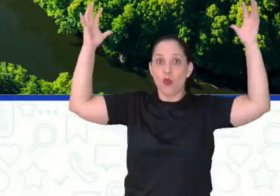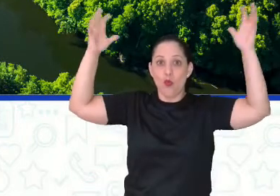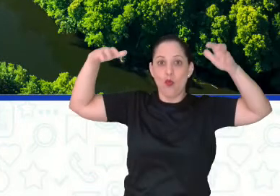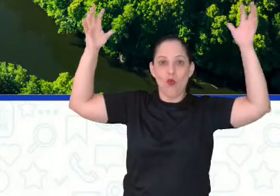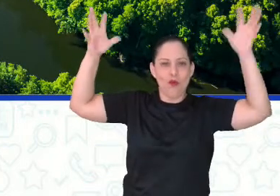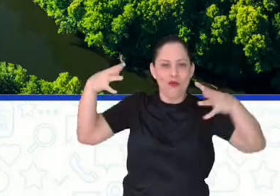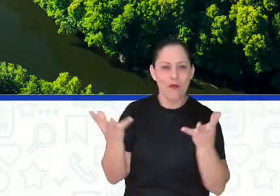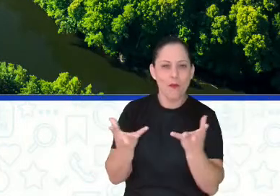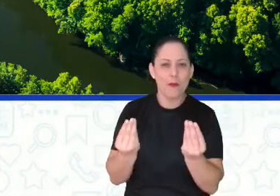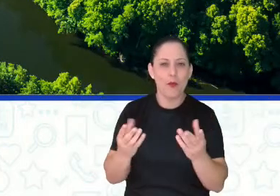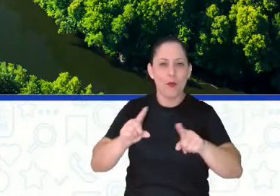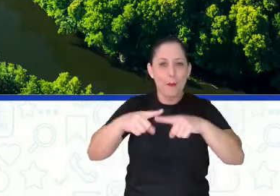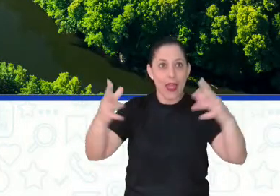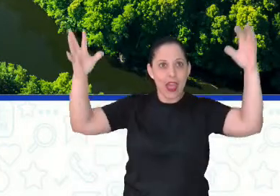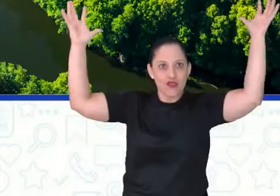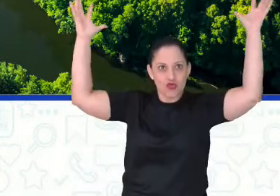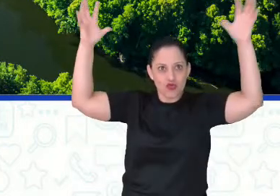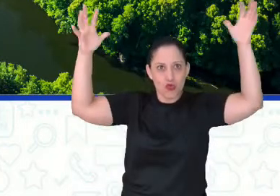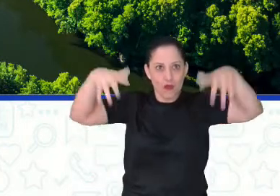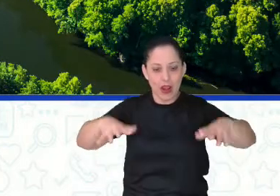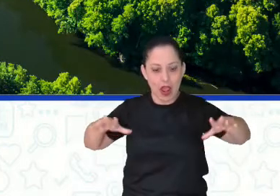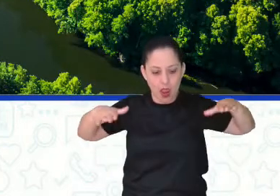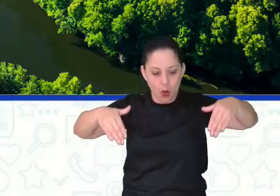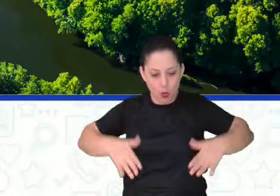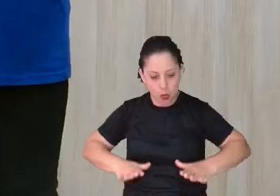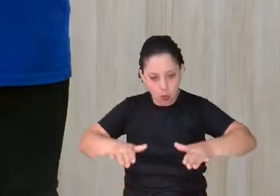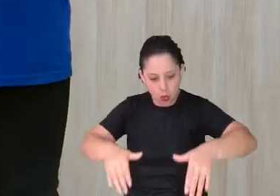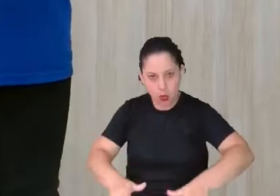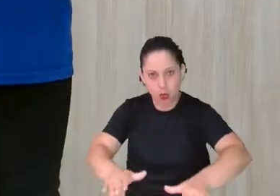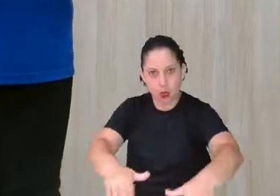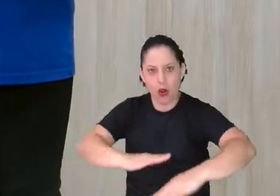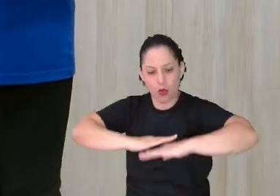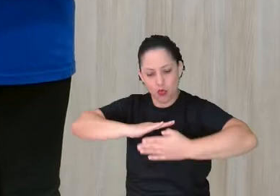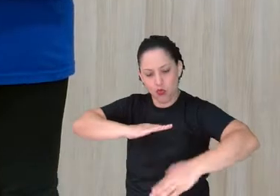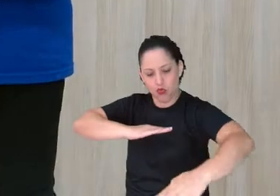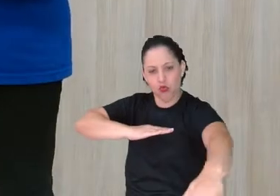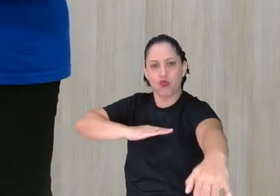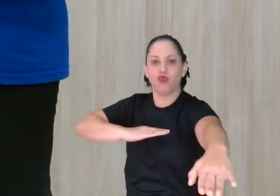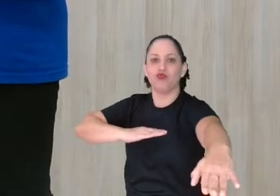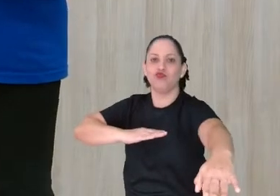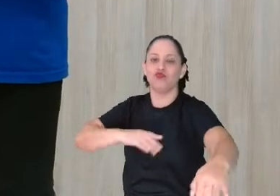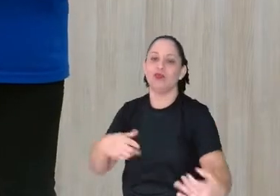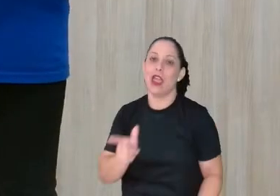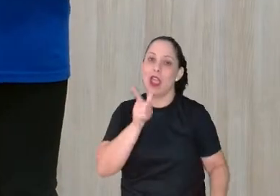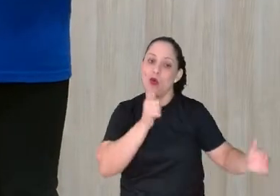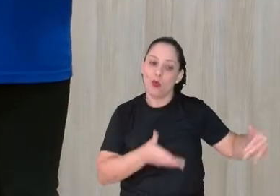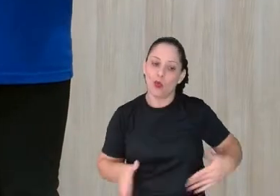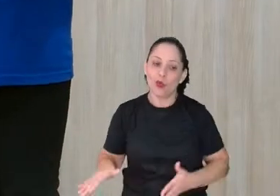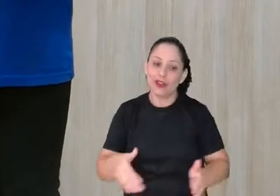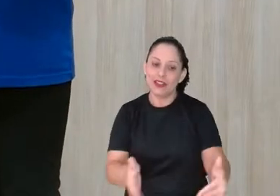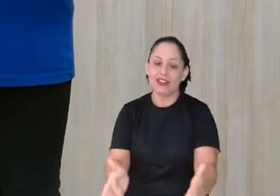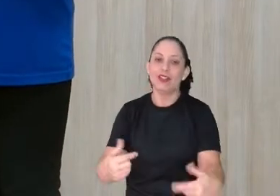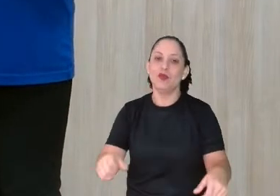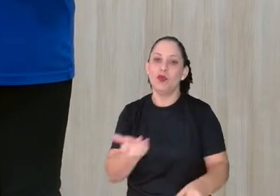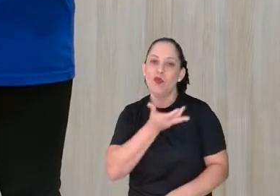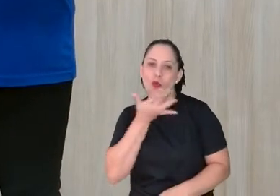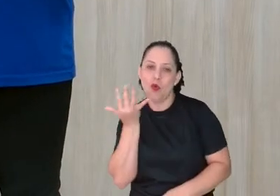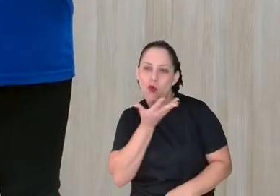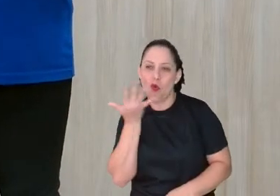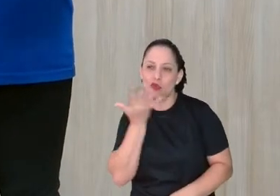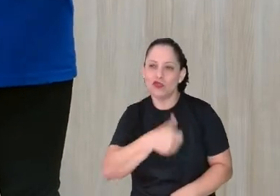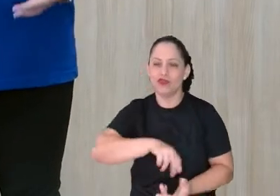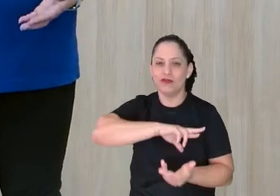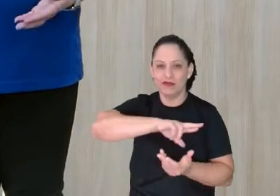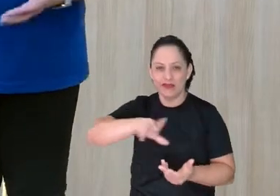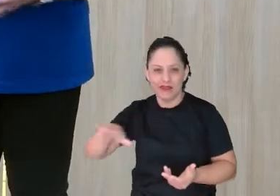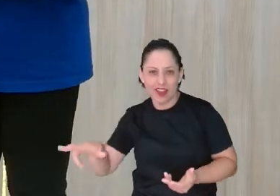arrasta esse material. Então, ele sai levando, muitas vezes para o rio, por isso também a coloração do rio, das águas,